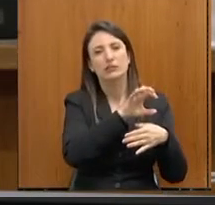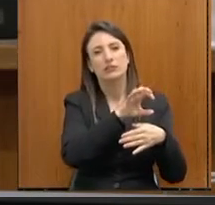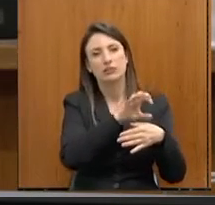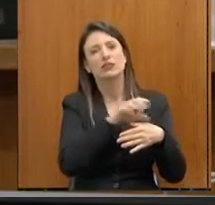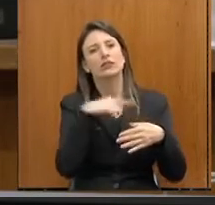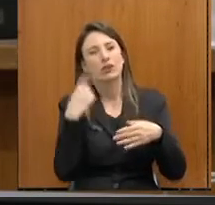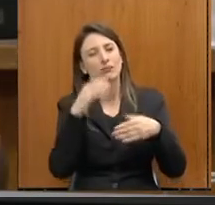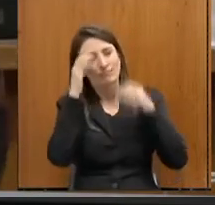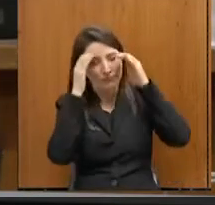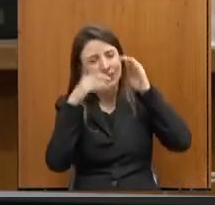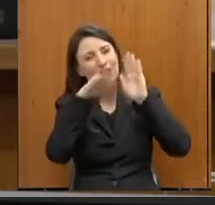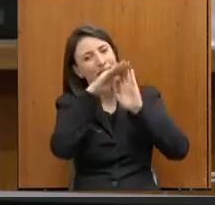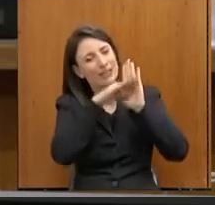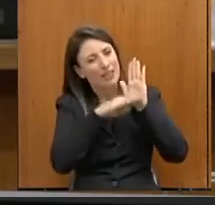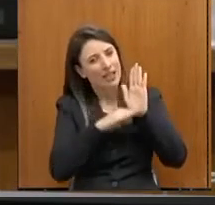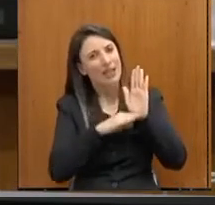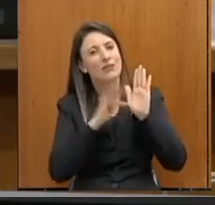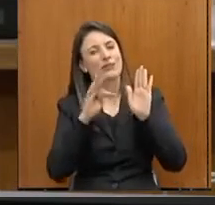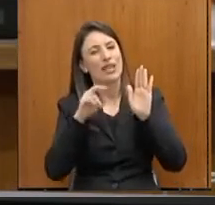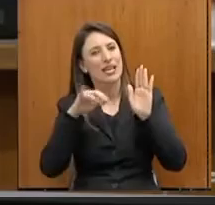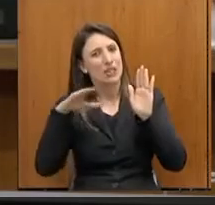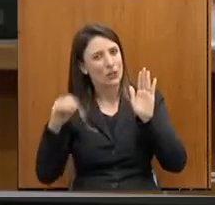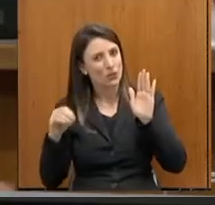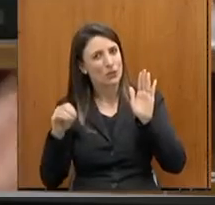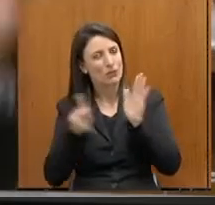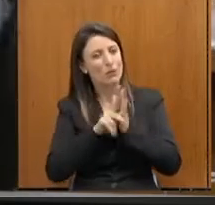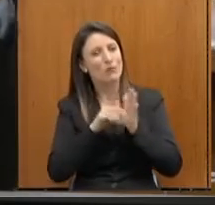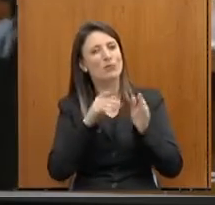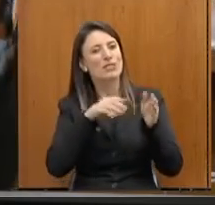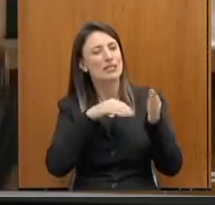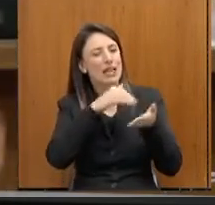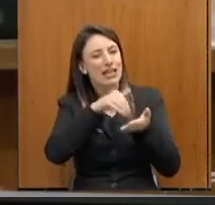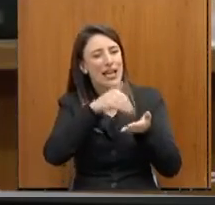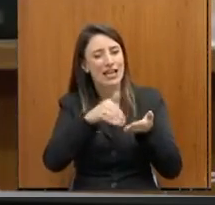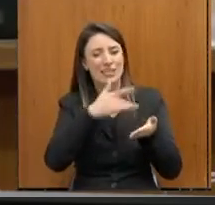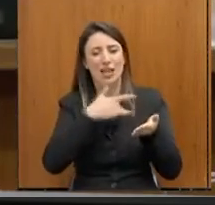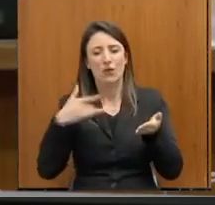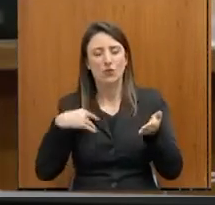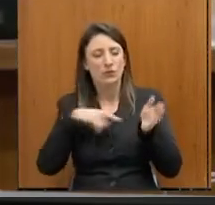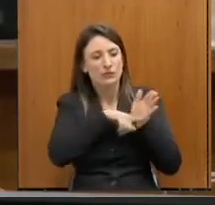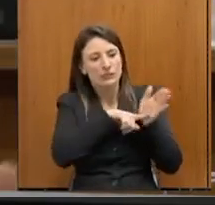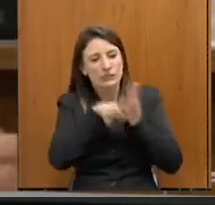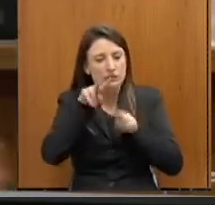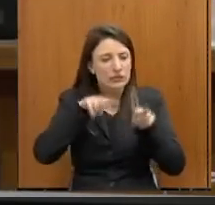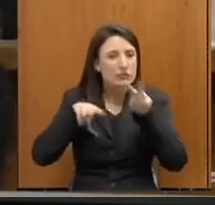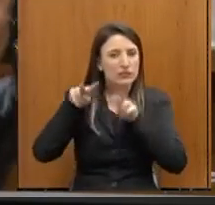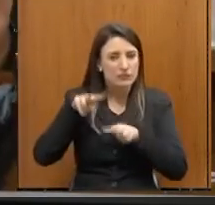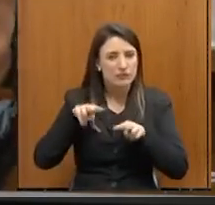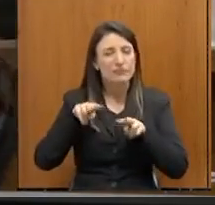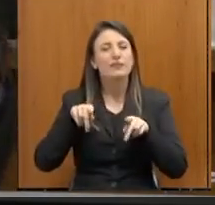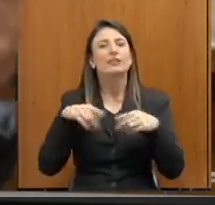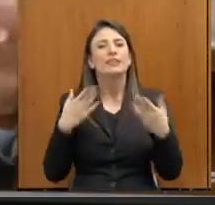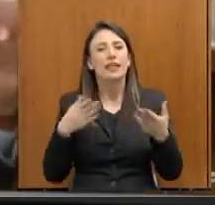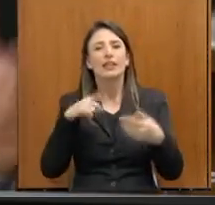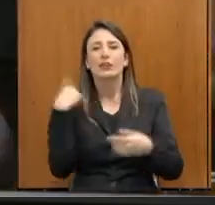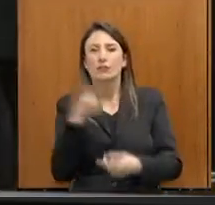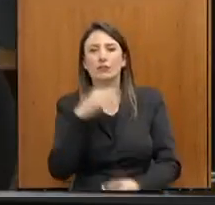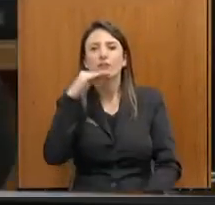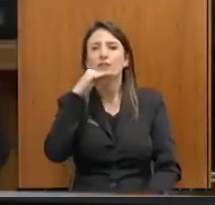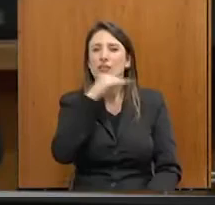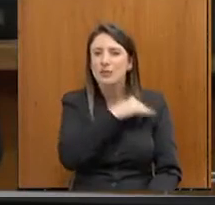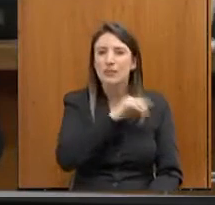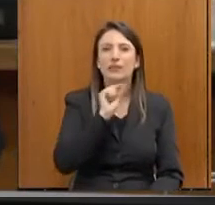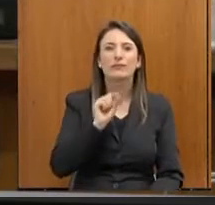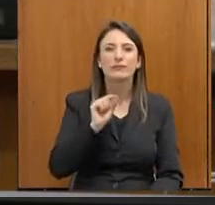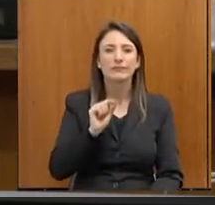EA seleção pela secretaria de saúde e por microrregião nós percebemos que existem